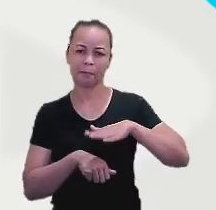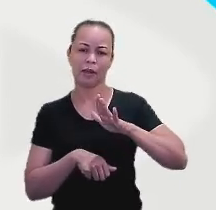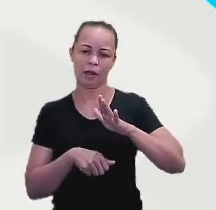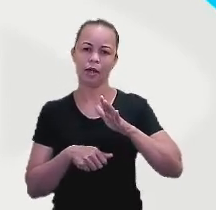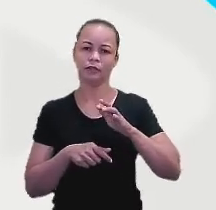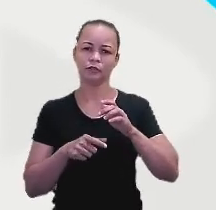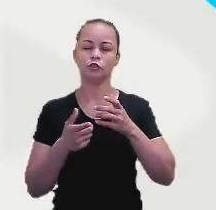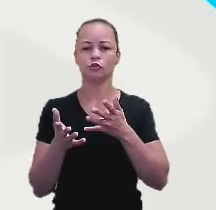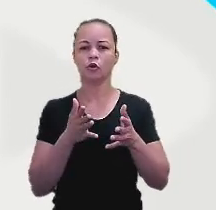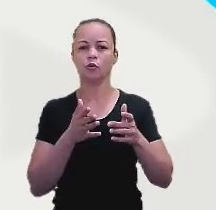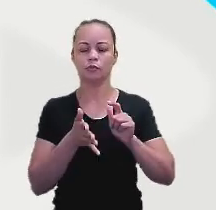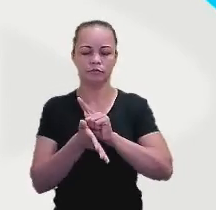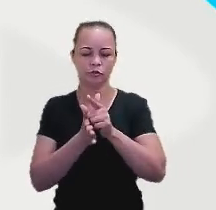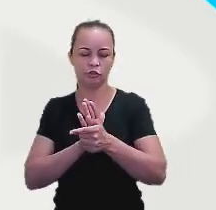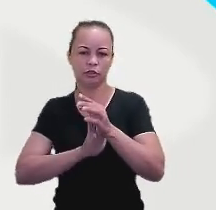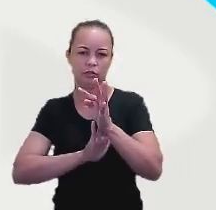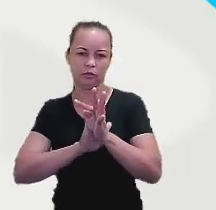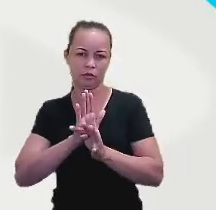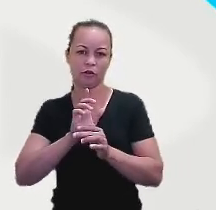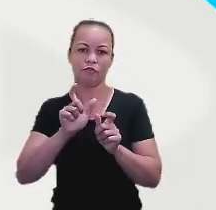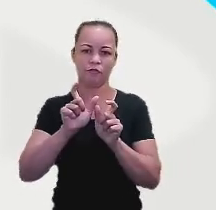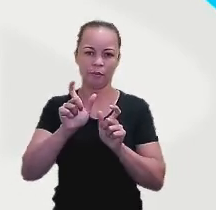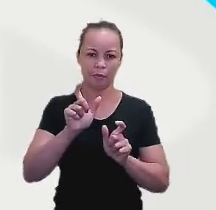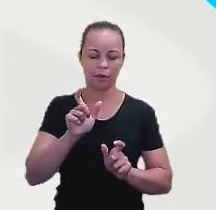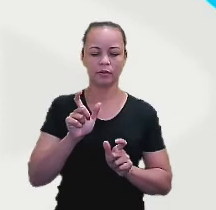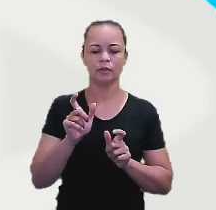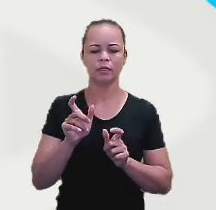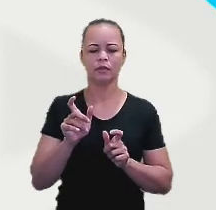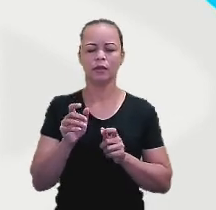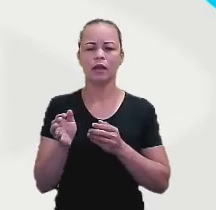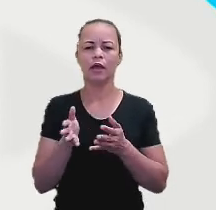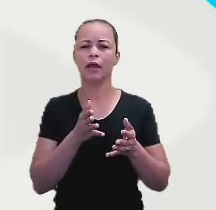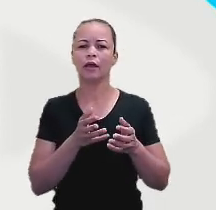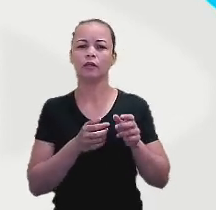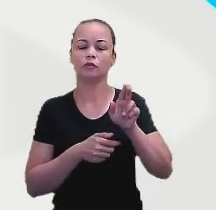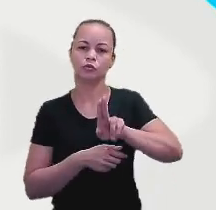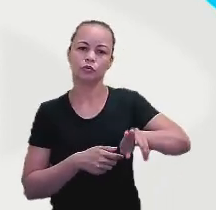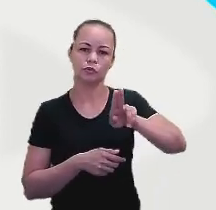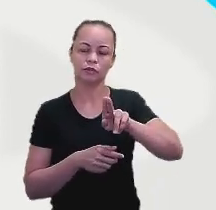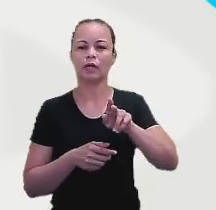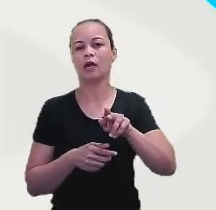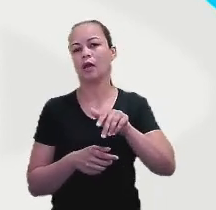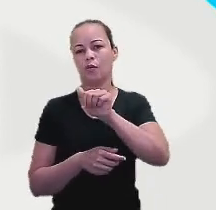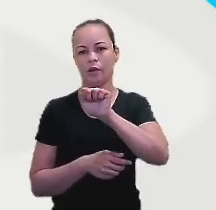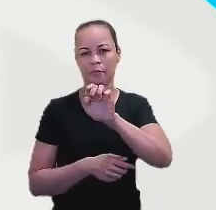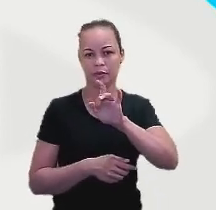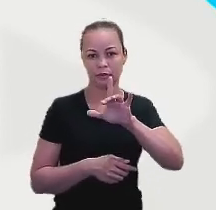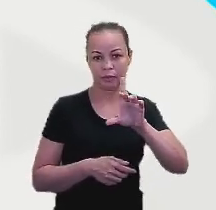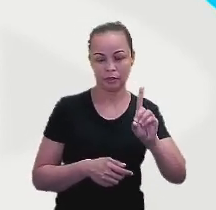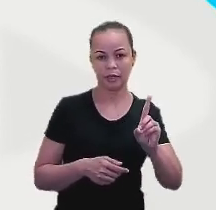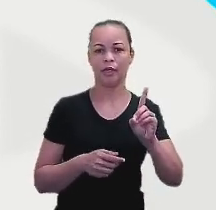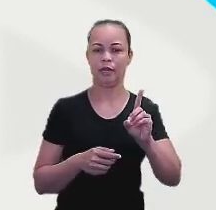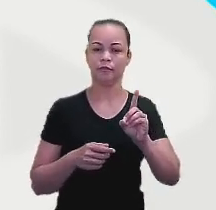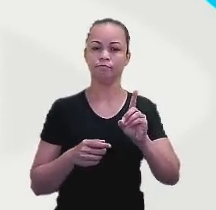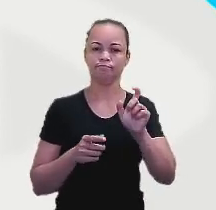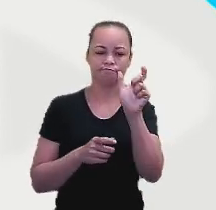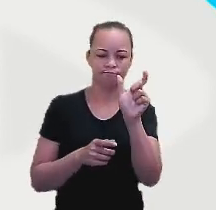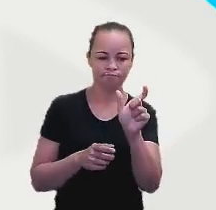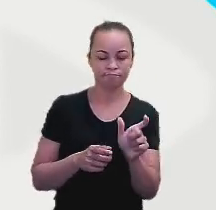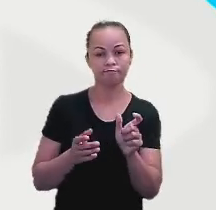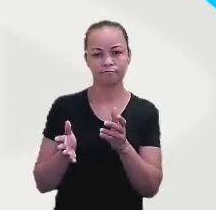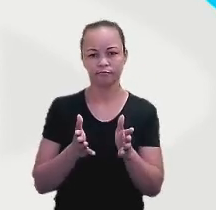textual verbal é para que a gente possa também utilizar a ordem alfabética das palavras. Então, eu coloquei aqui,